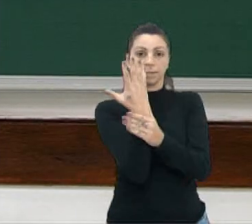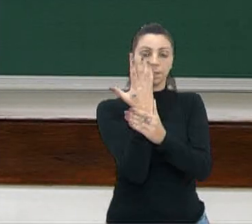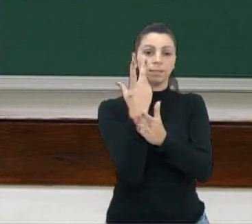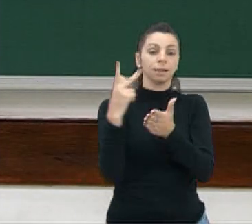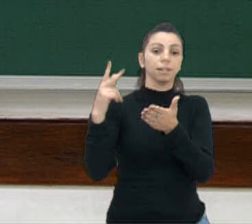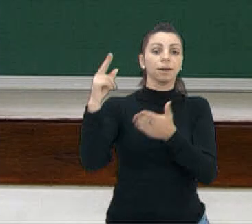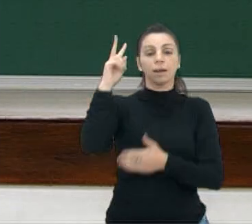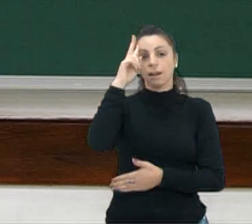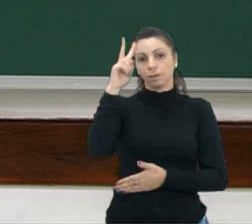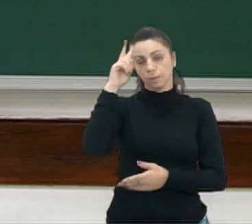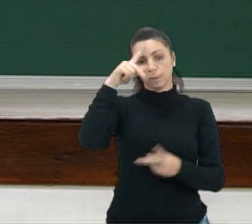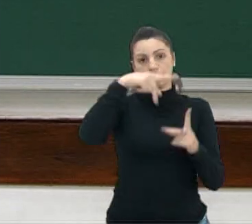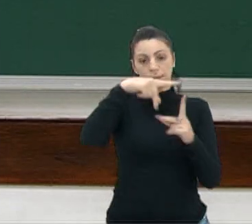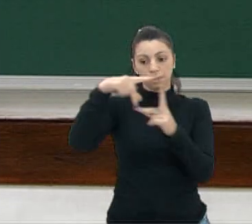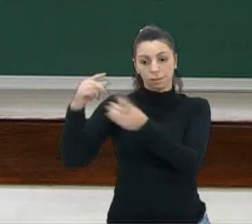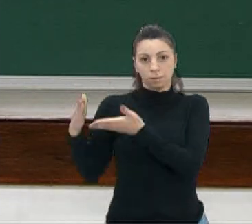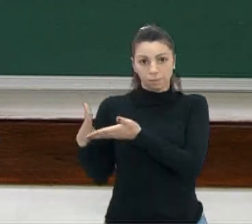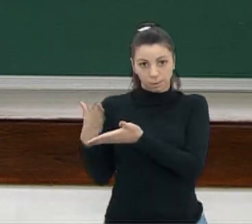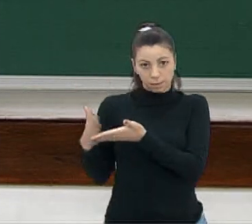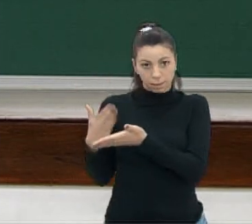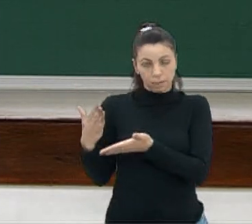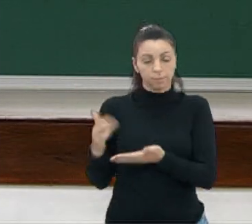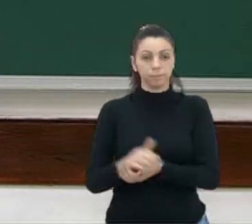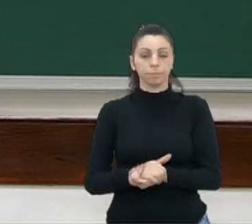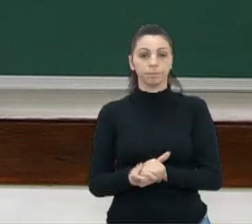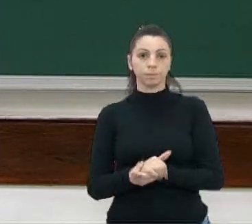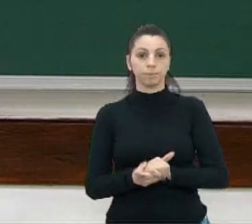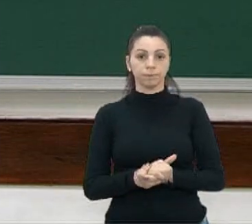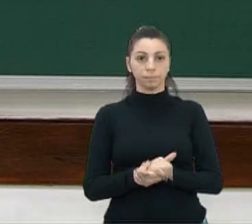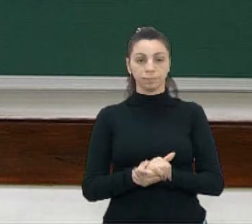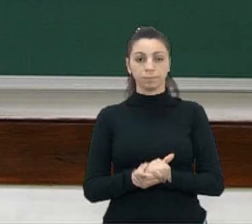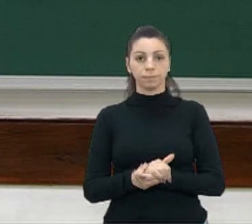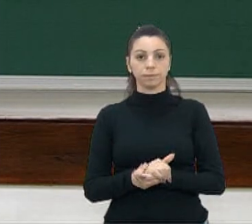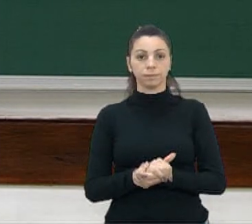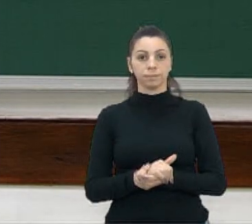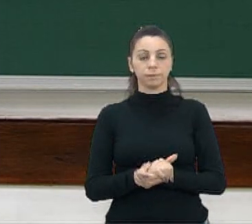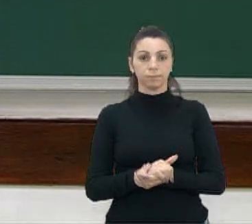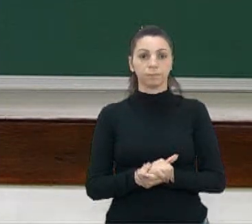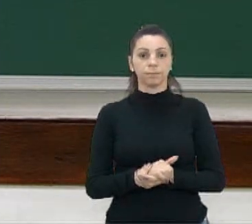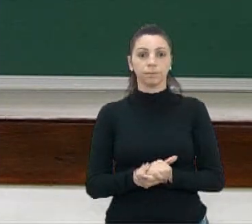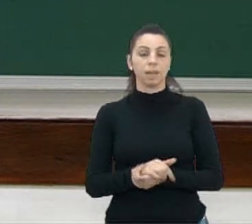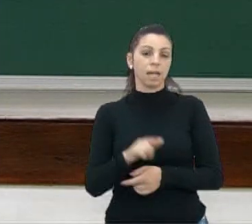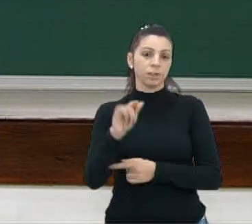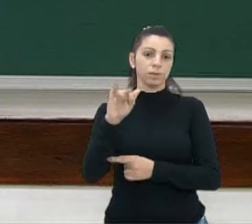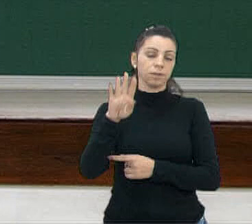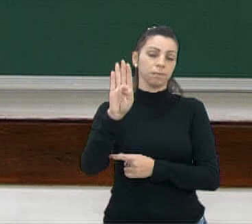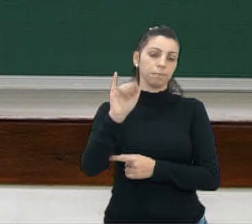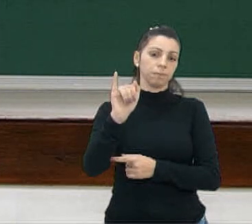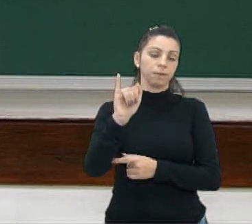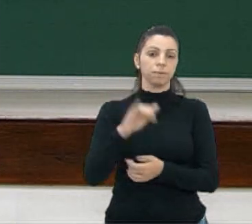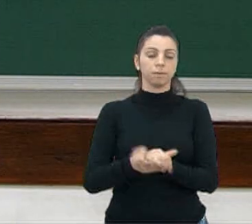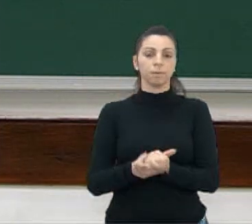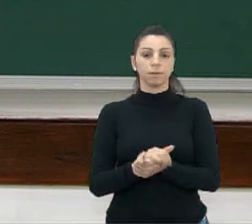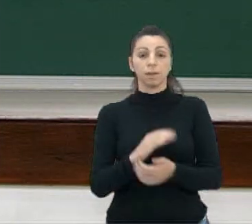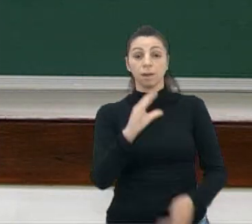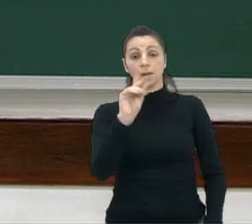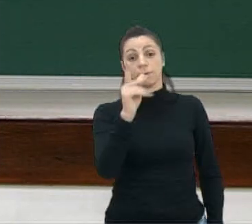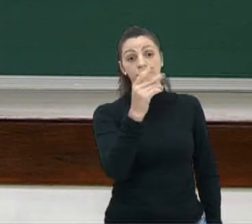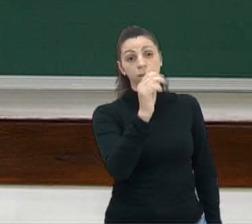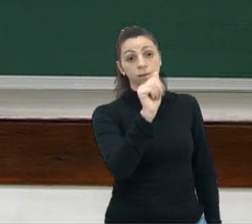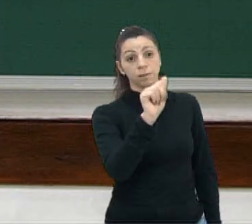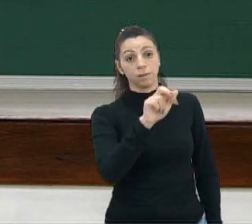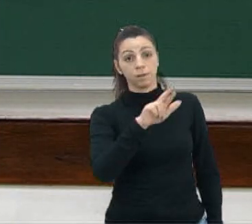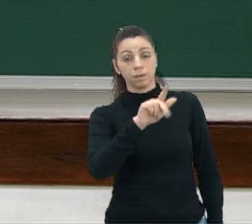que virou aí a história em quadrinho gibi que a gente conhece. E a charge, que daí não tem muito a ver com isso, só no formato do quadrinho também, mas